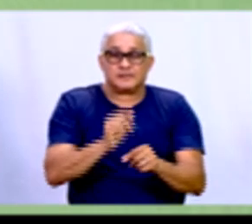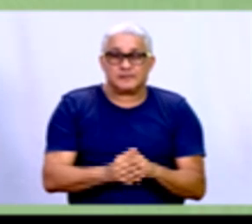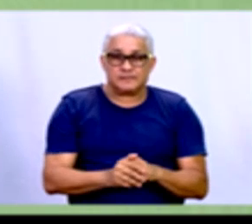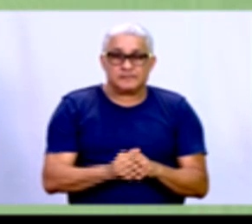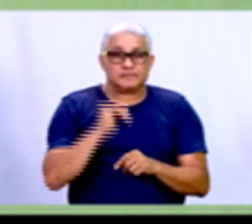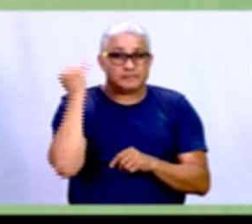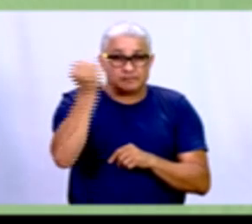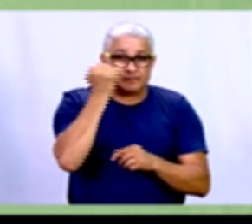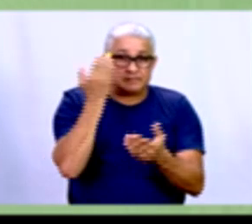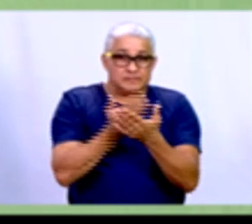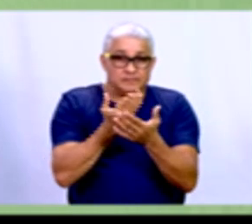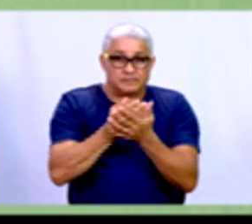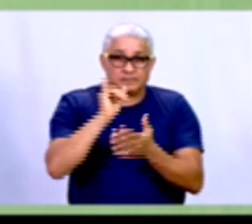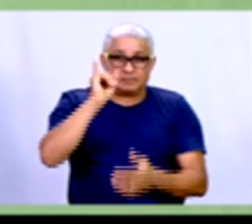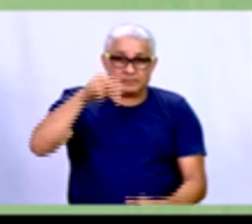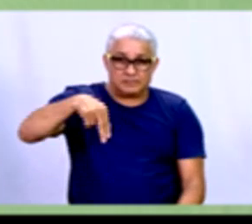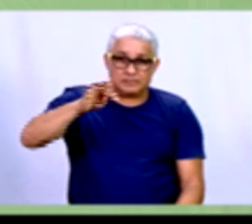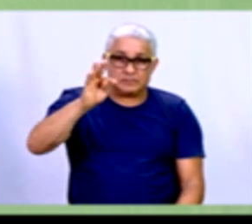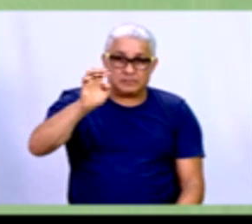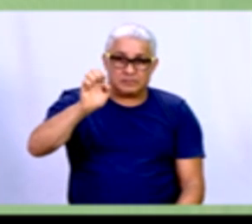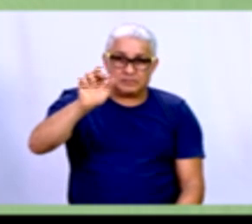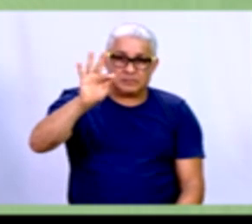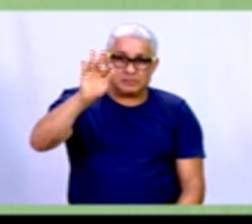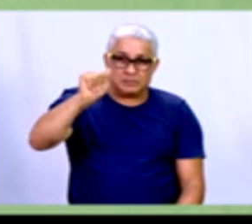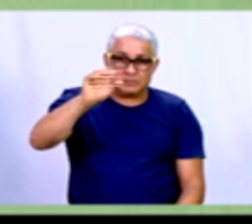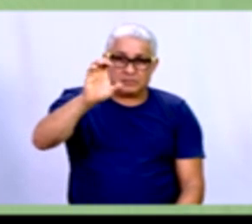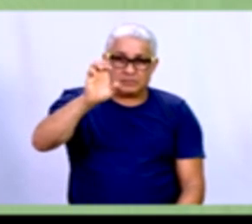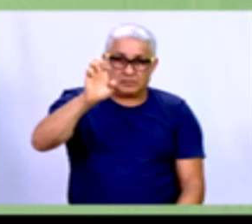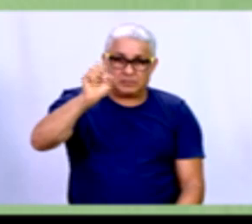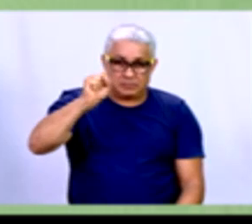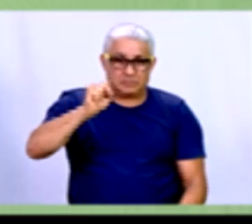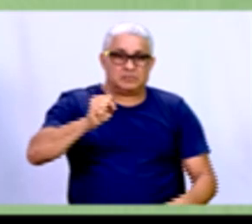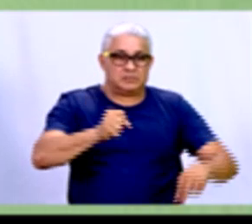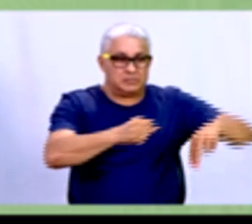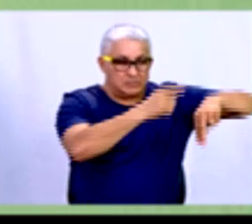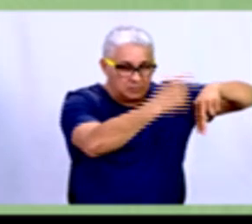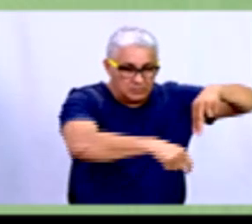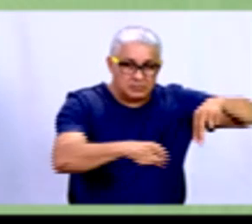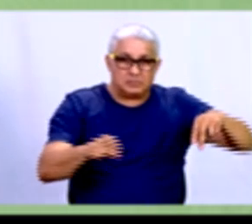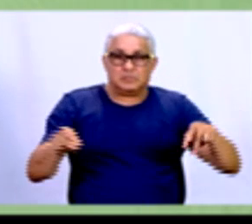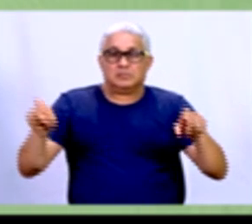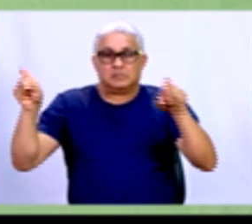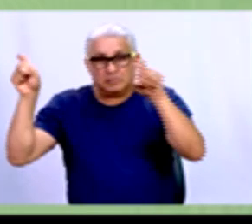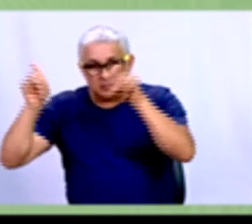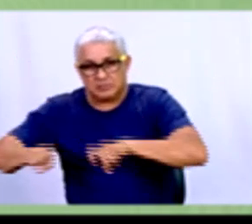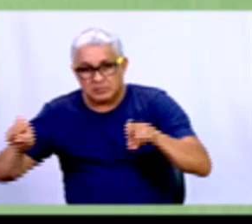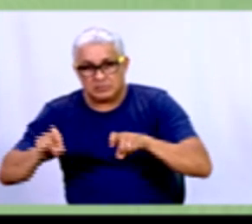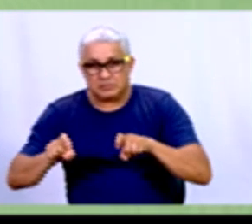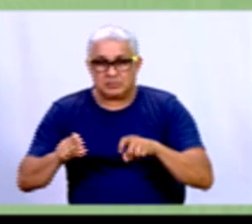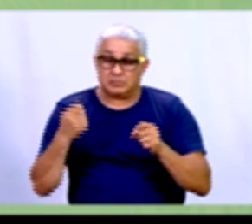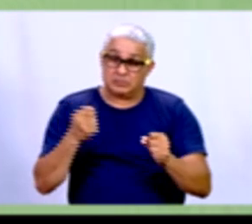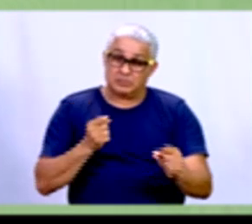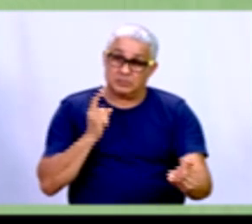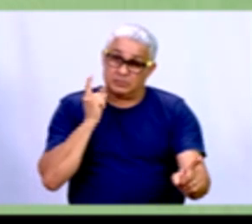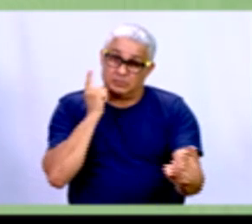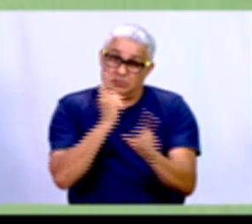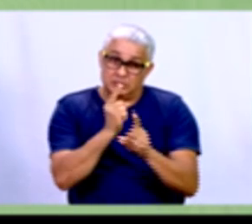em estudar as interfaces humano-computador. Vocês devem identificar